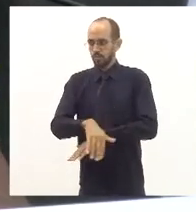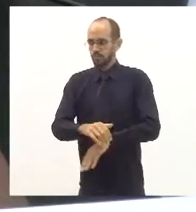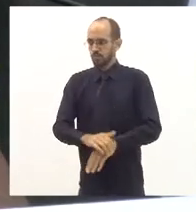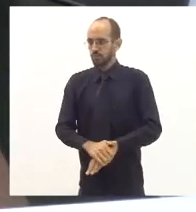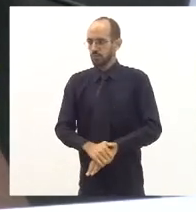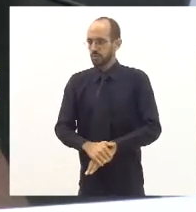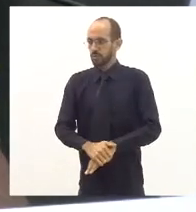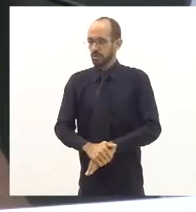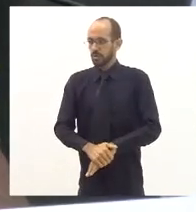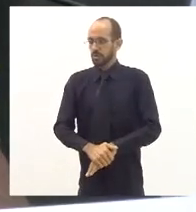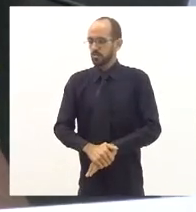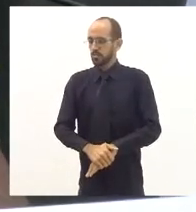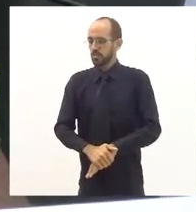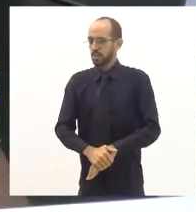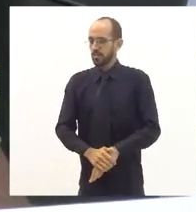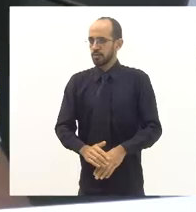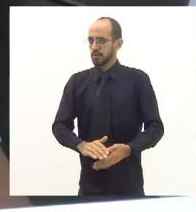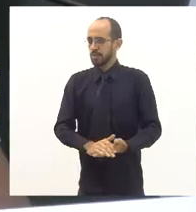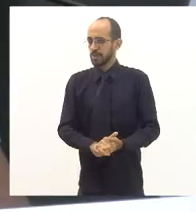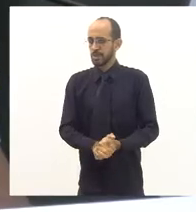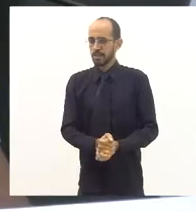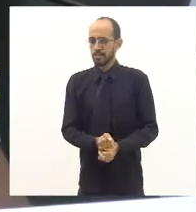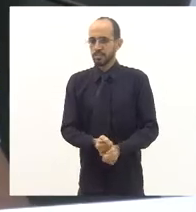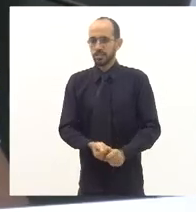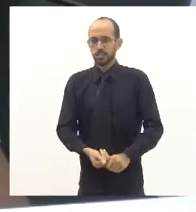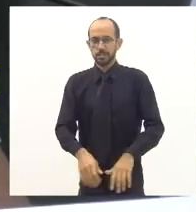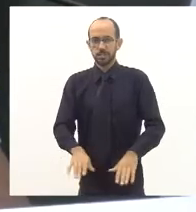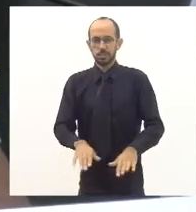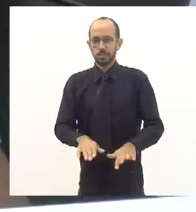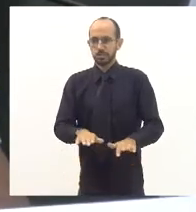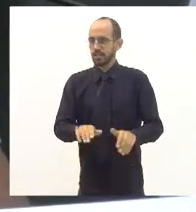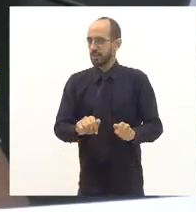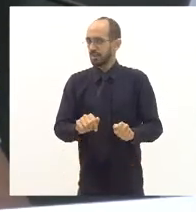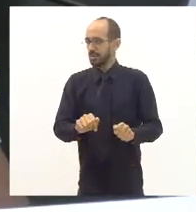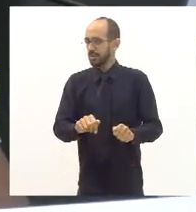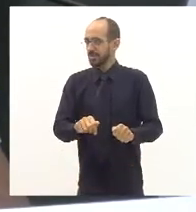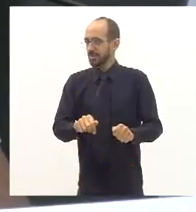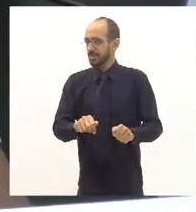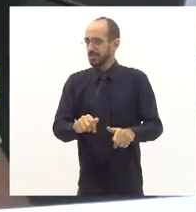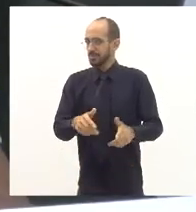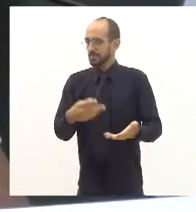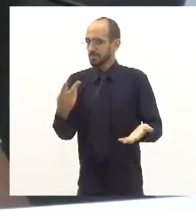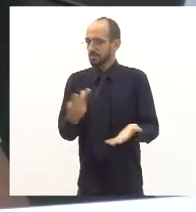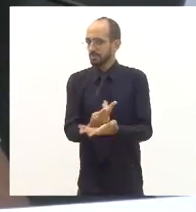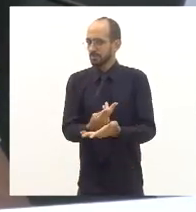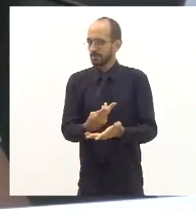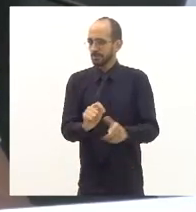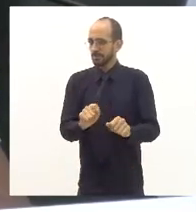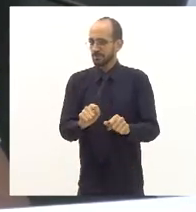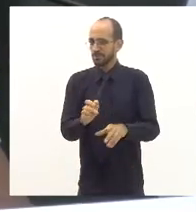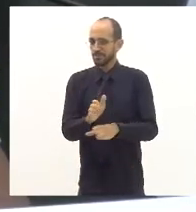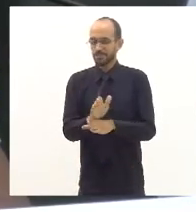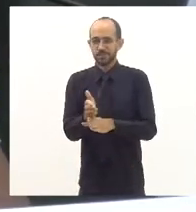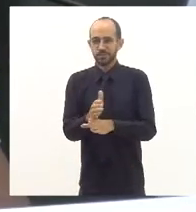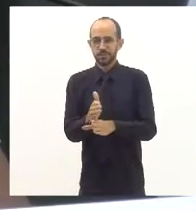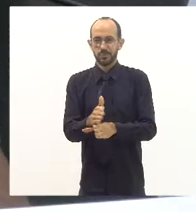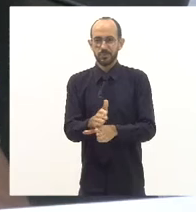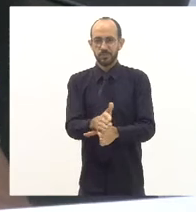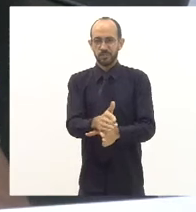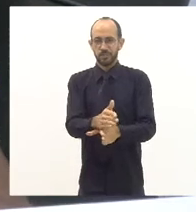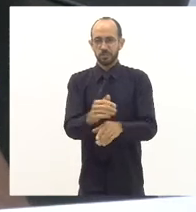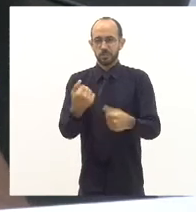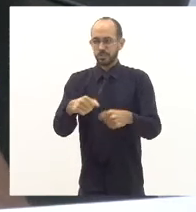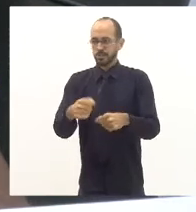Então, são segmentos em que, pela sua condição de vulnerabilidade, precisam de um